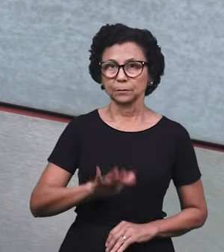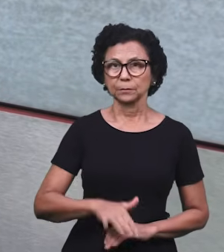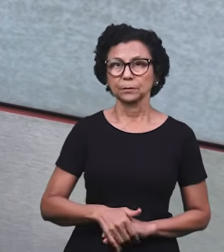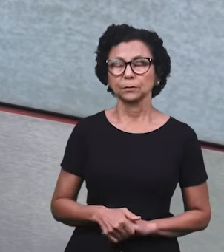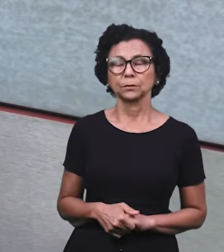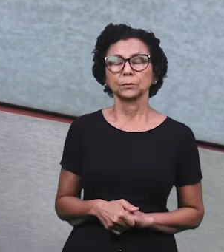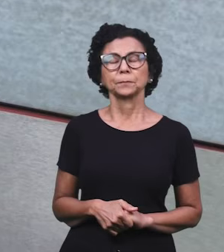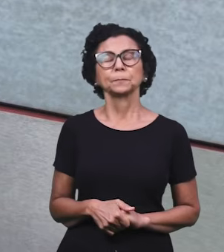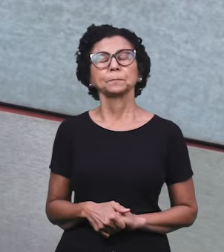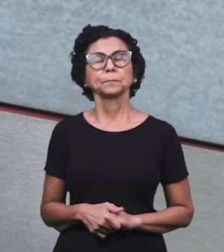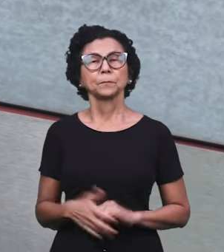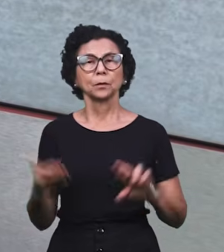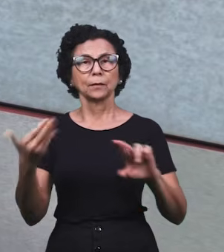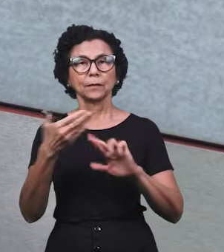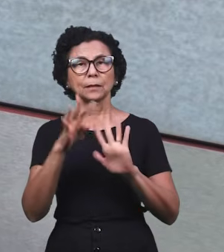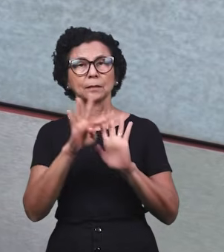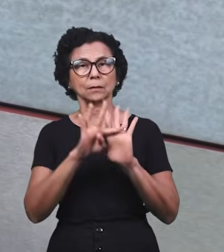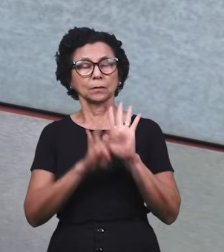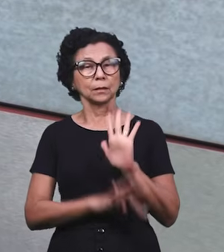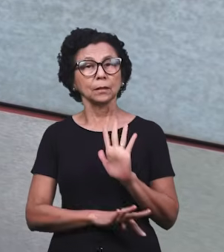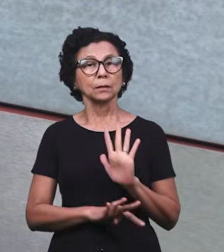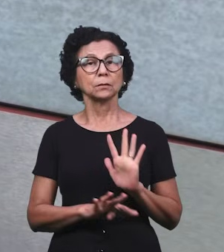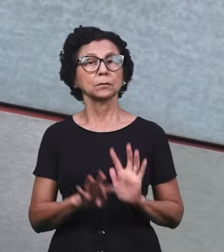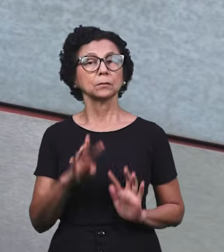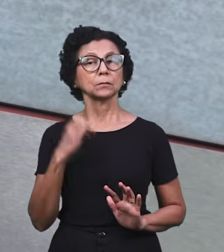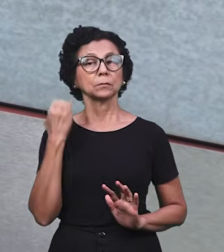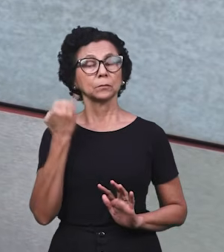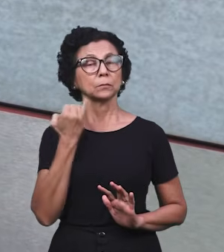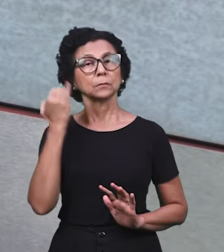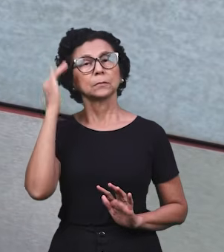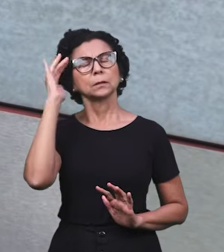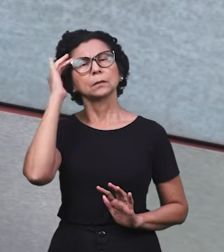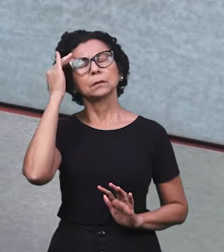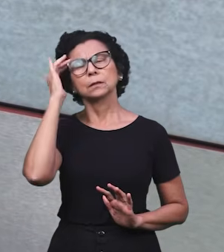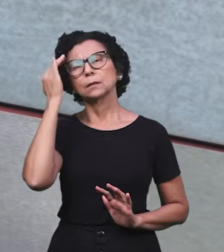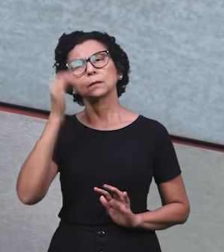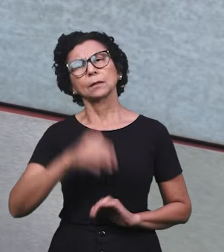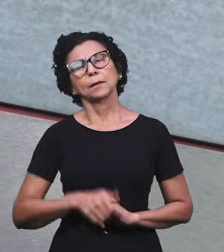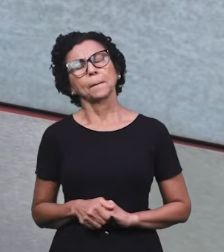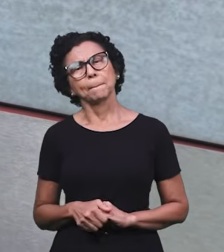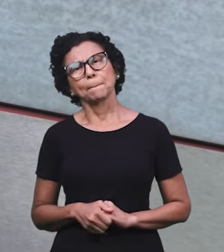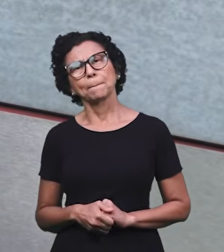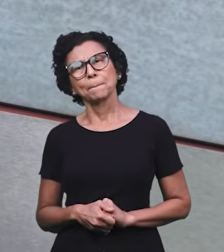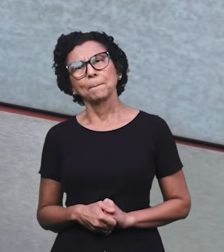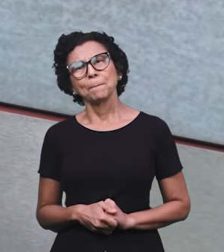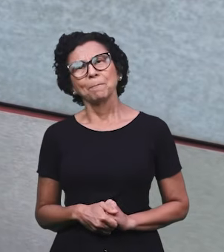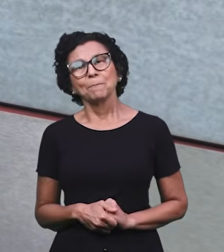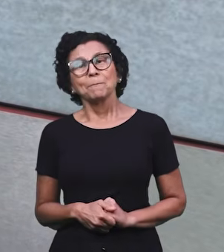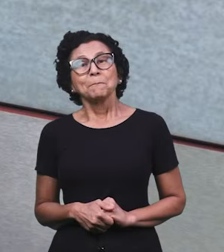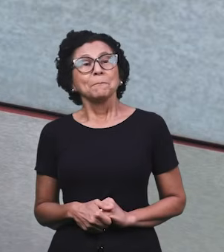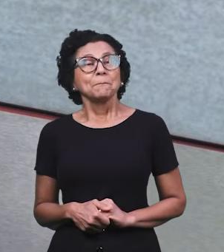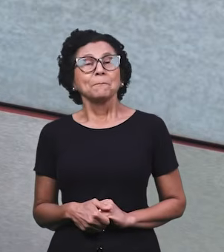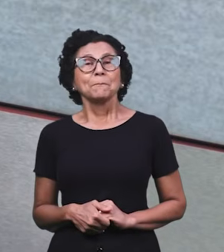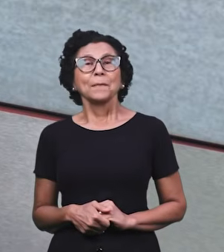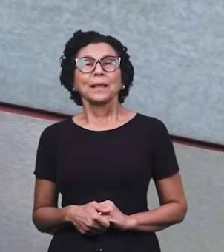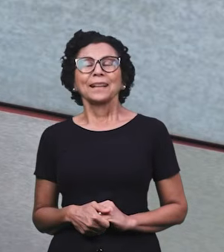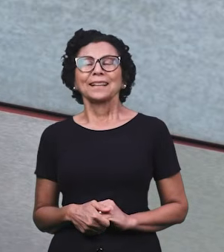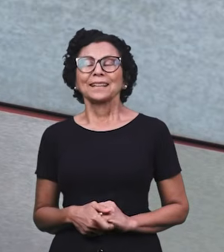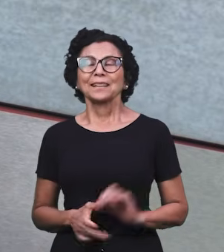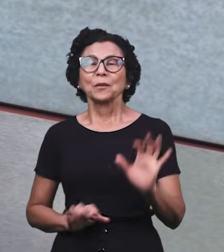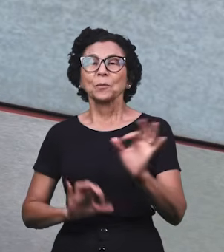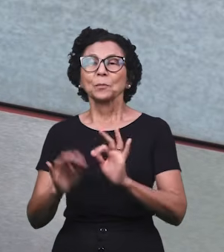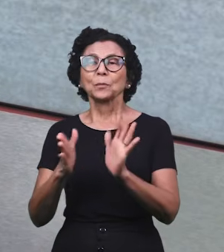nós abordamos no início, para você ver que é importante entender o que é onde está o plano,